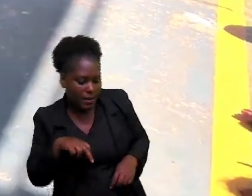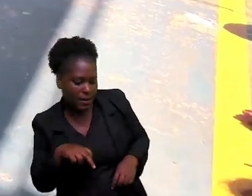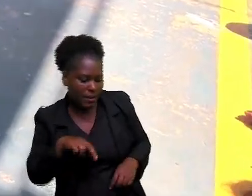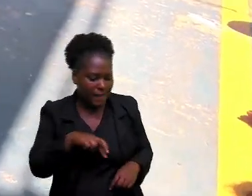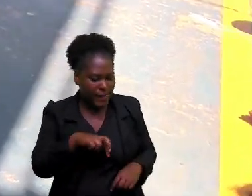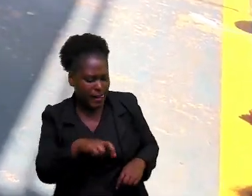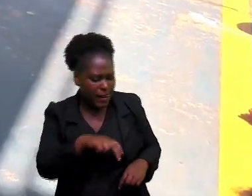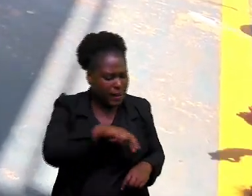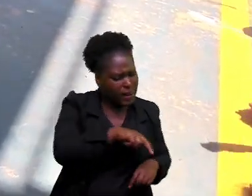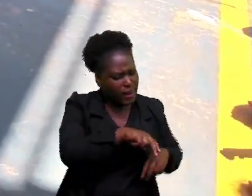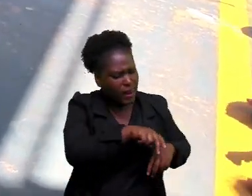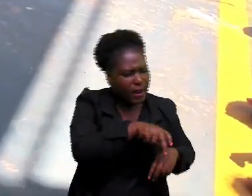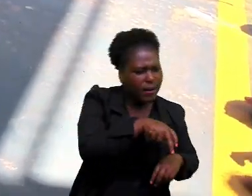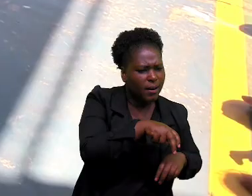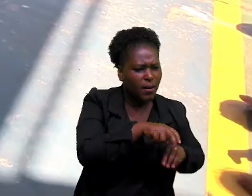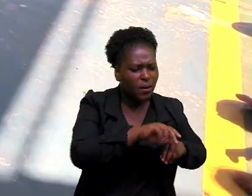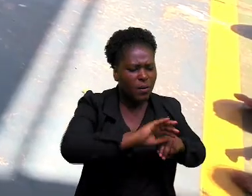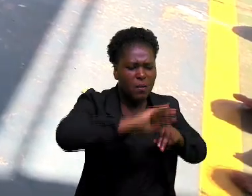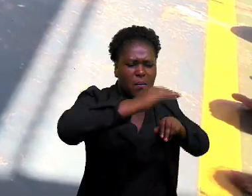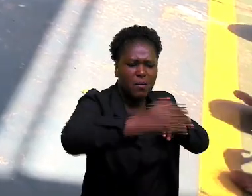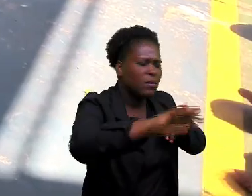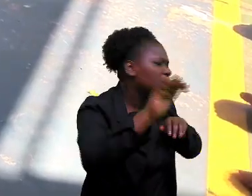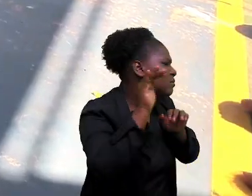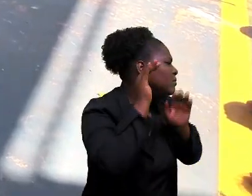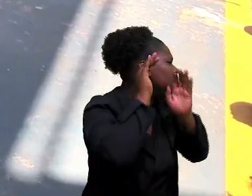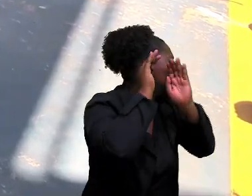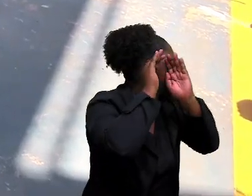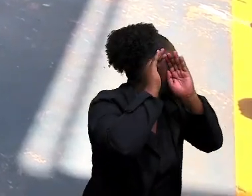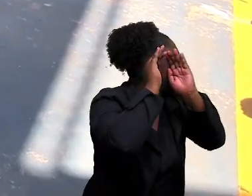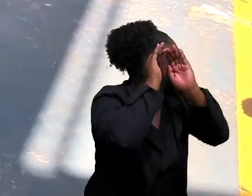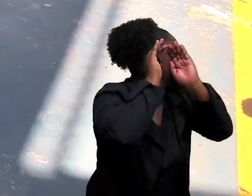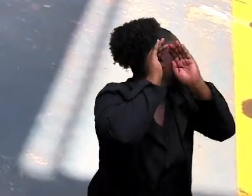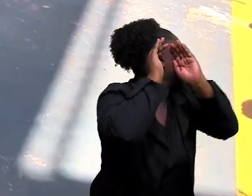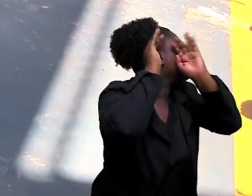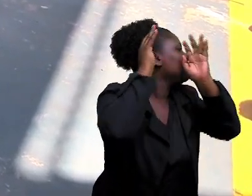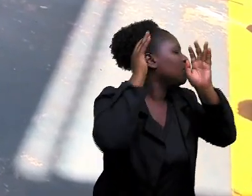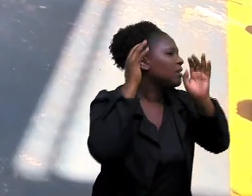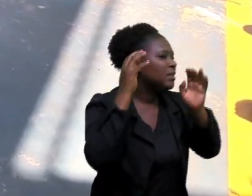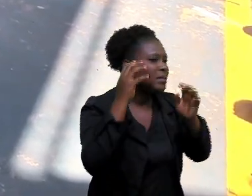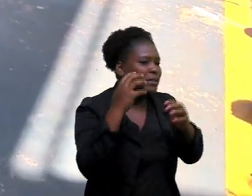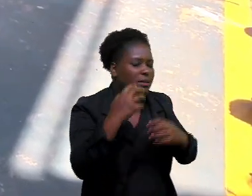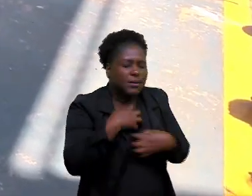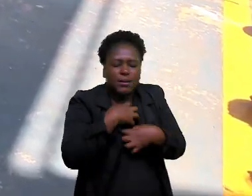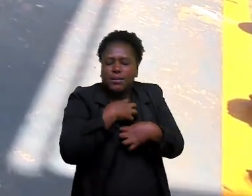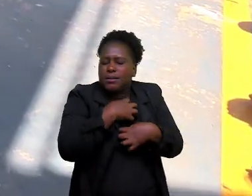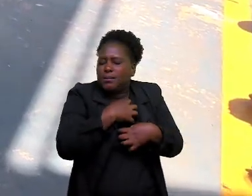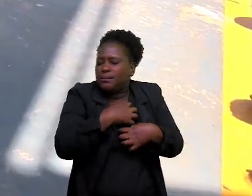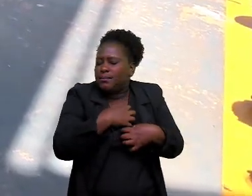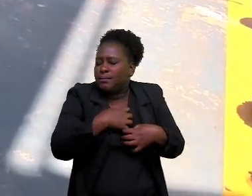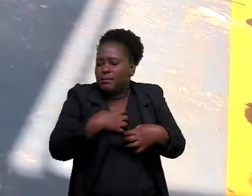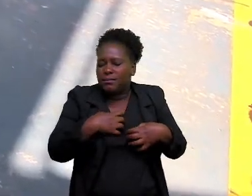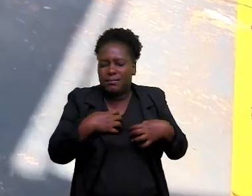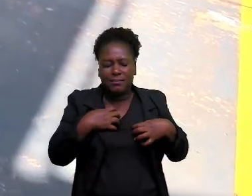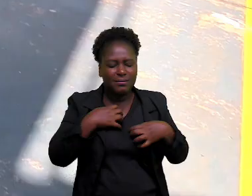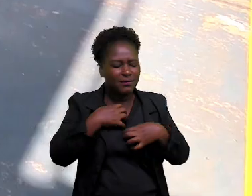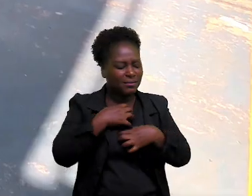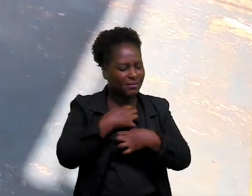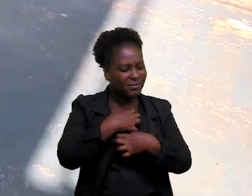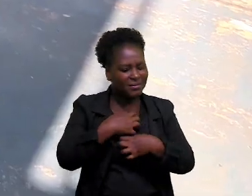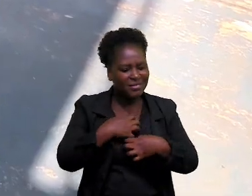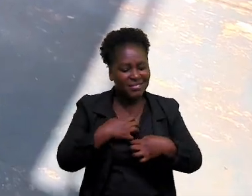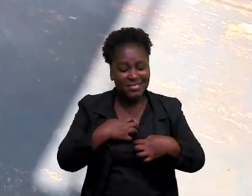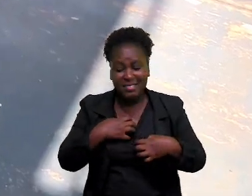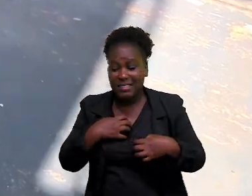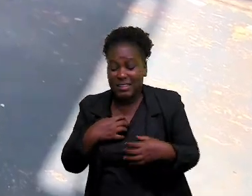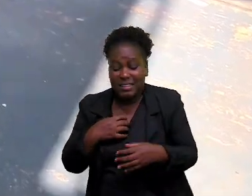Você vai ver, a vida vai te mostrar que dá pra ser bem feliz no seu lugar.